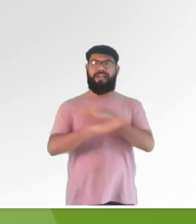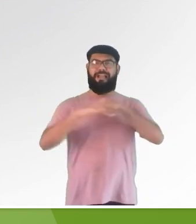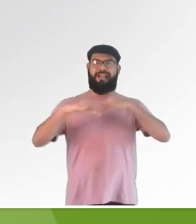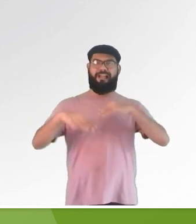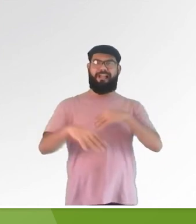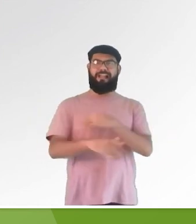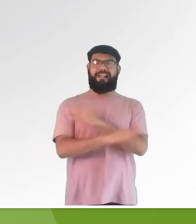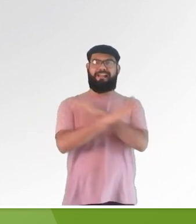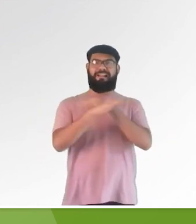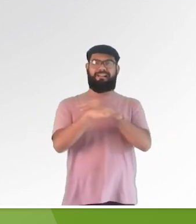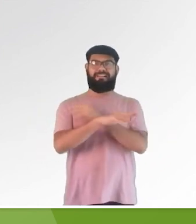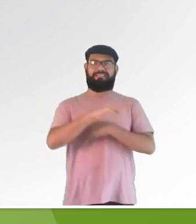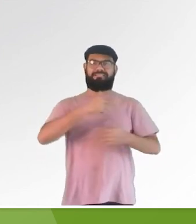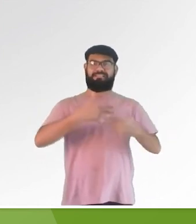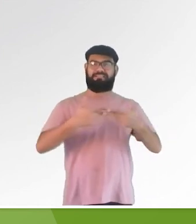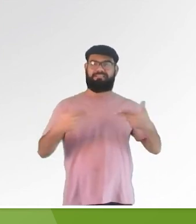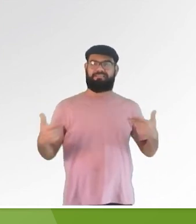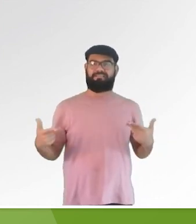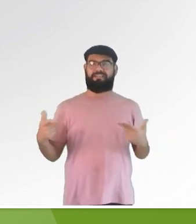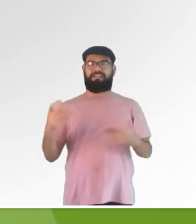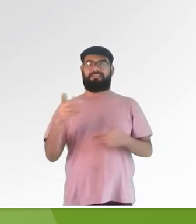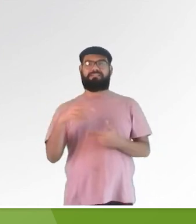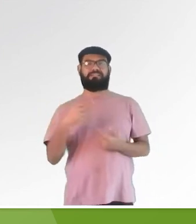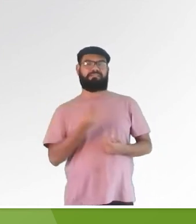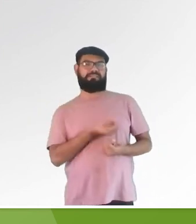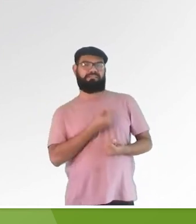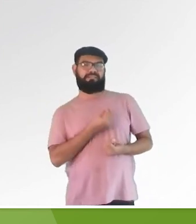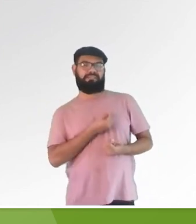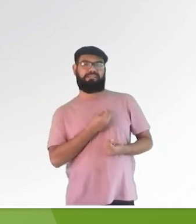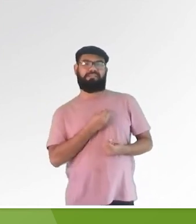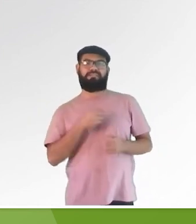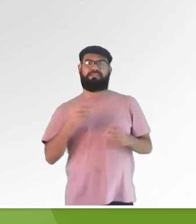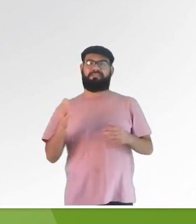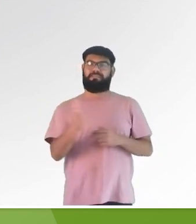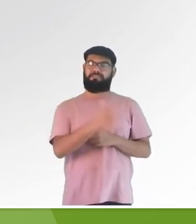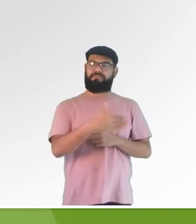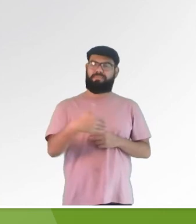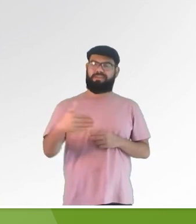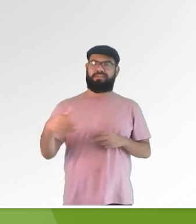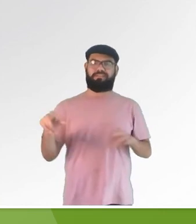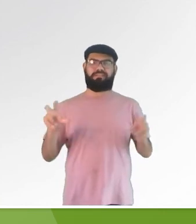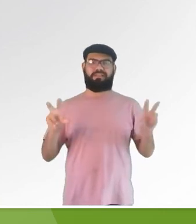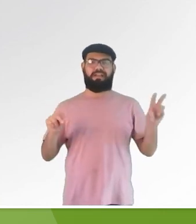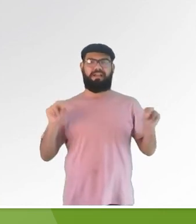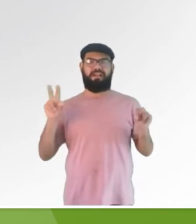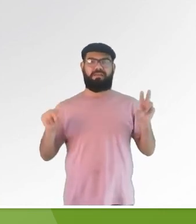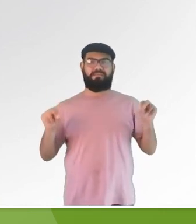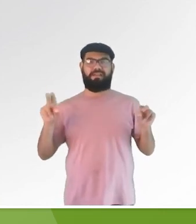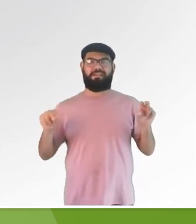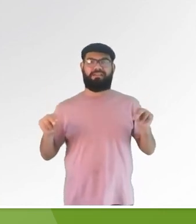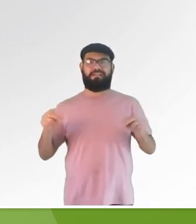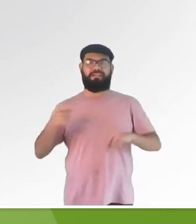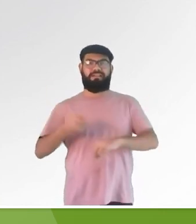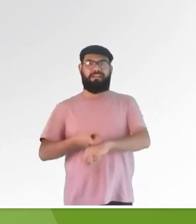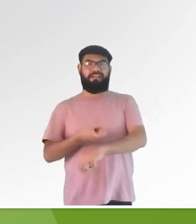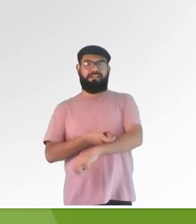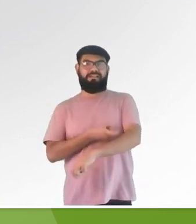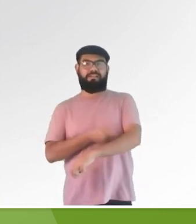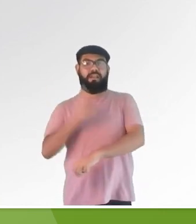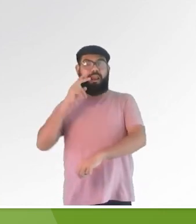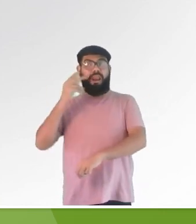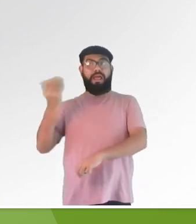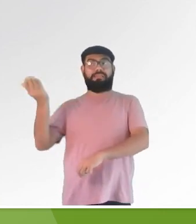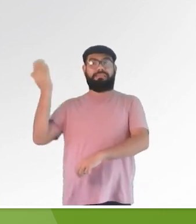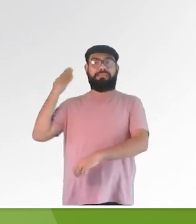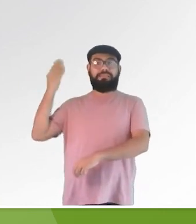espécies de peixe, entre outros seres vivos. A gente tem também lá no fundo aquelas serras, né, uma vegetação. Então, se